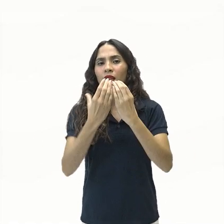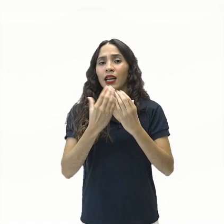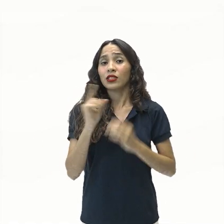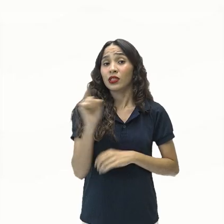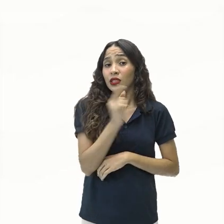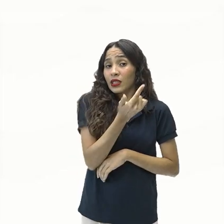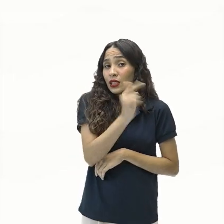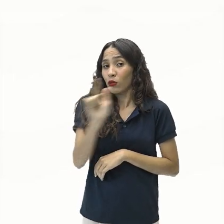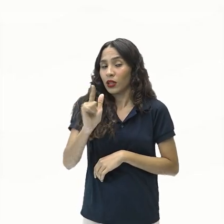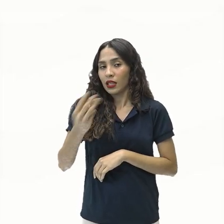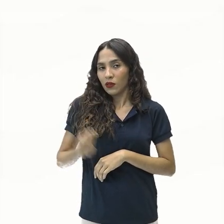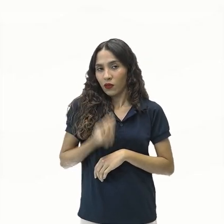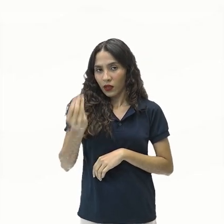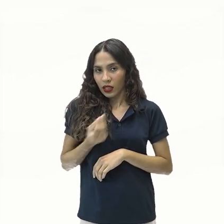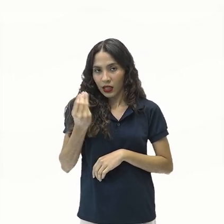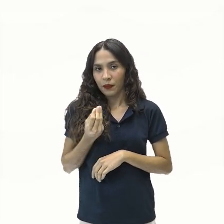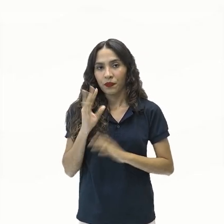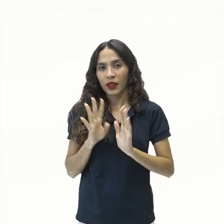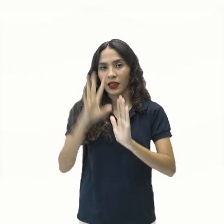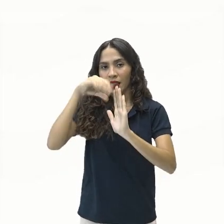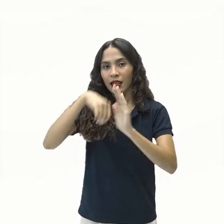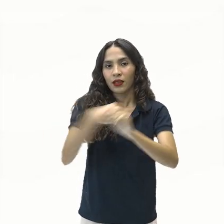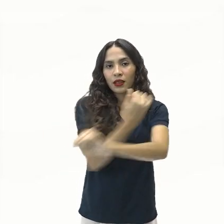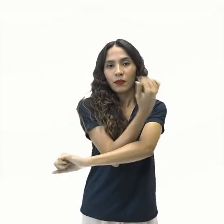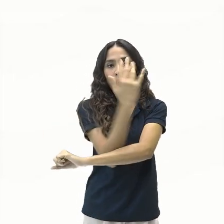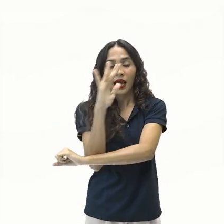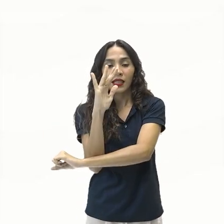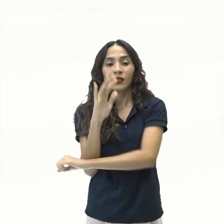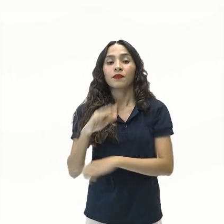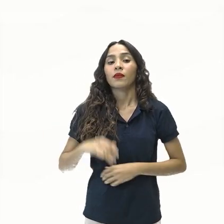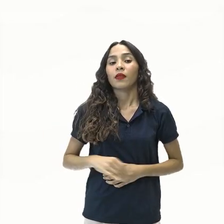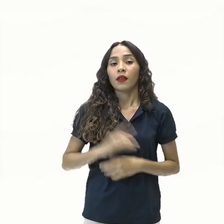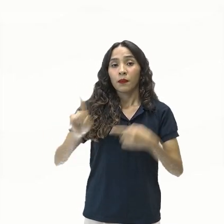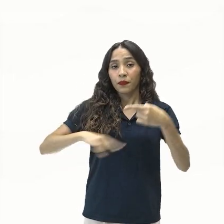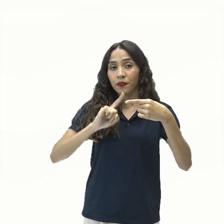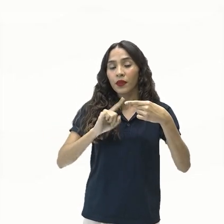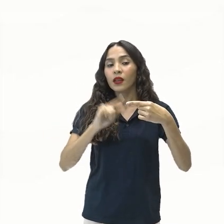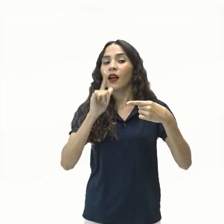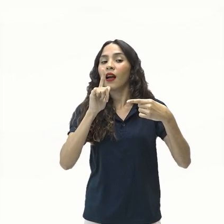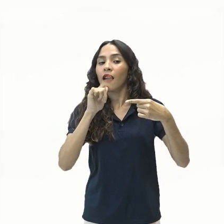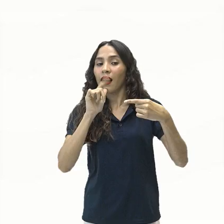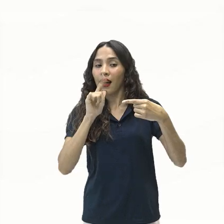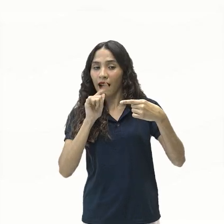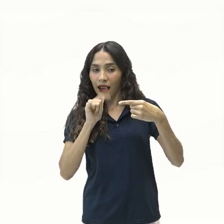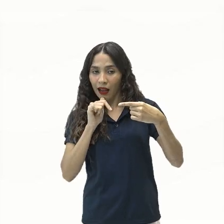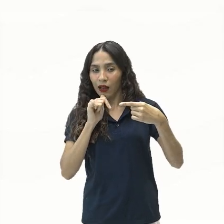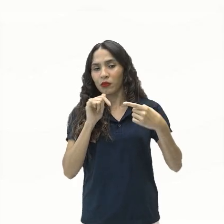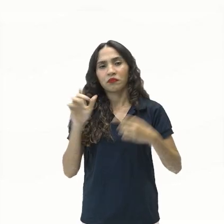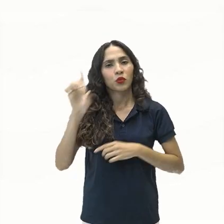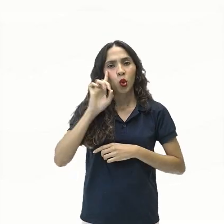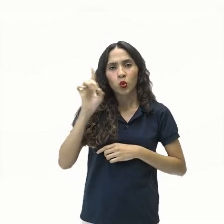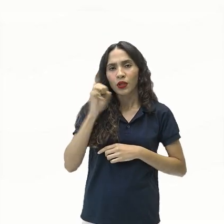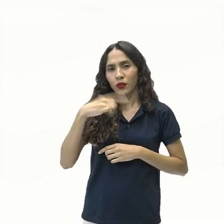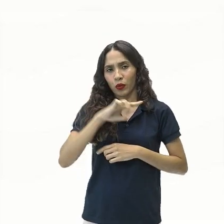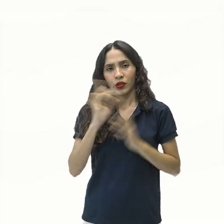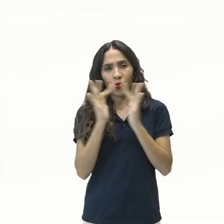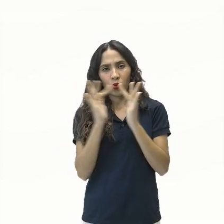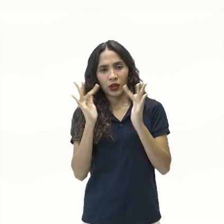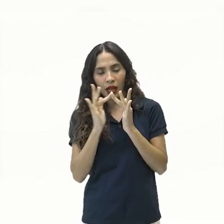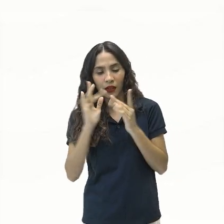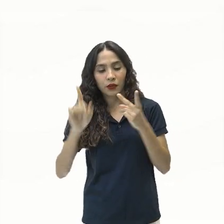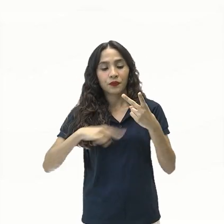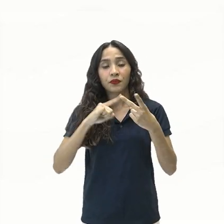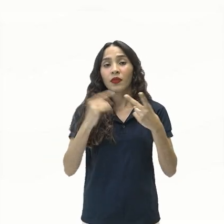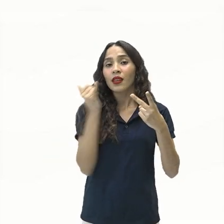vivos que fazem parte do meio ambiente? A água, que está presente aí no nosso dia a dia, a energia,